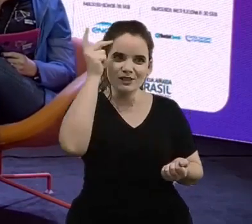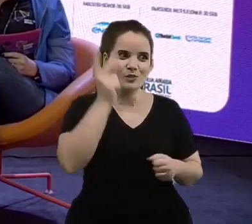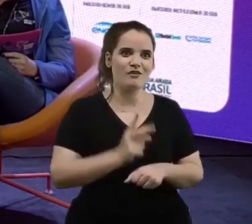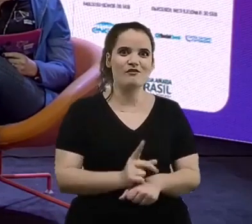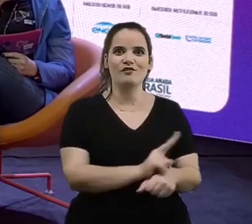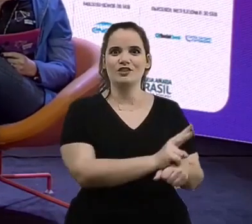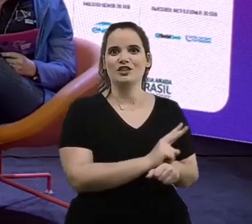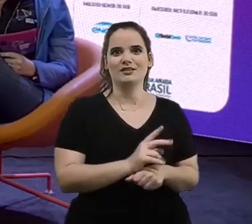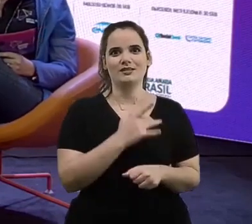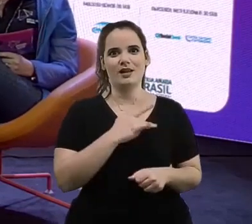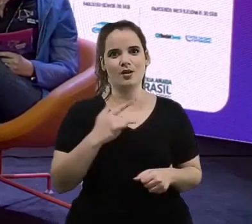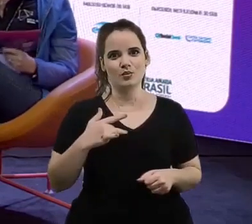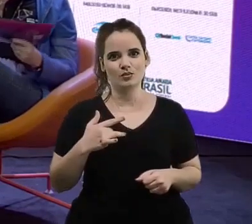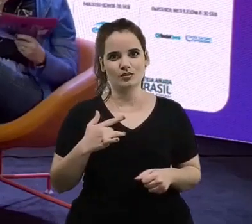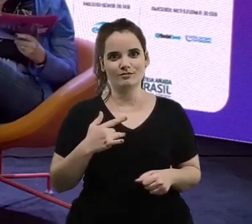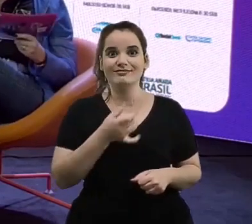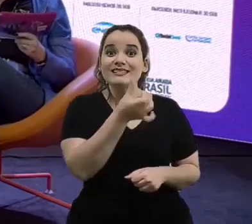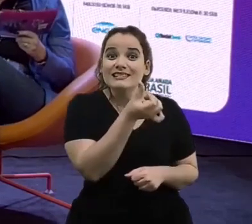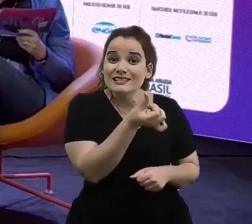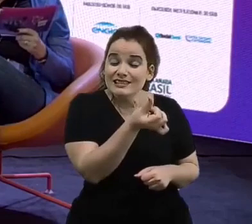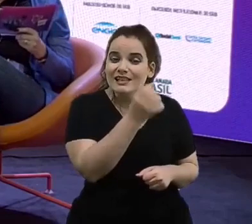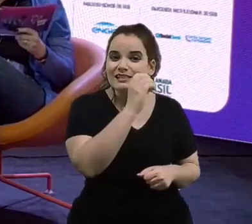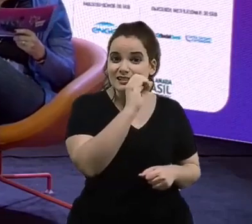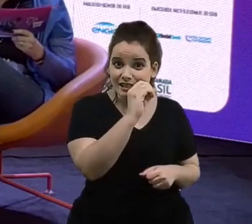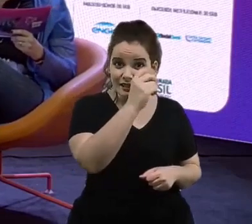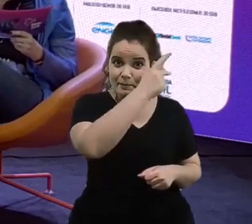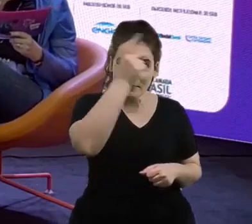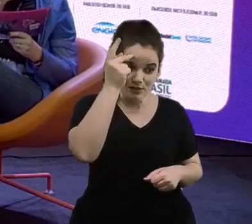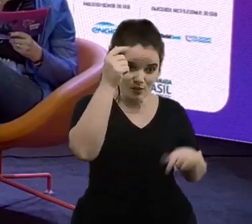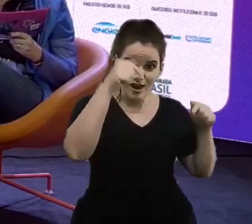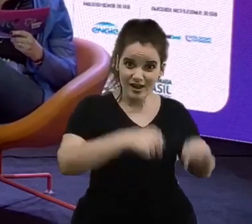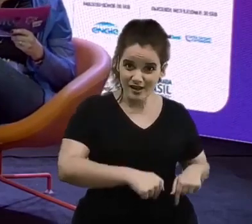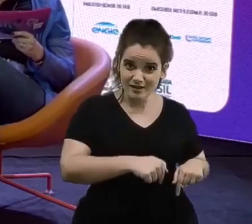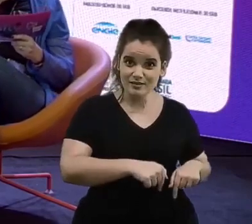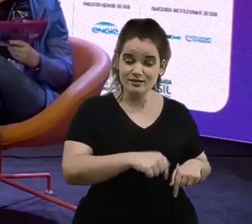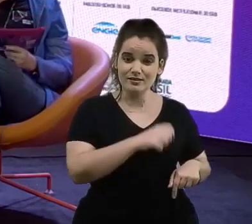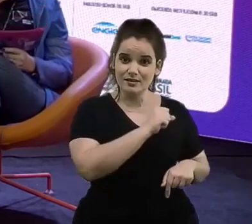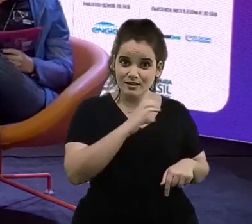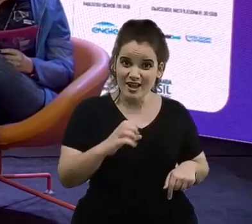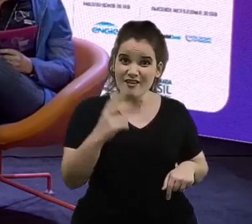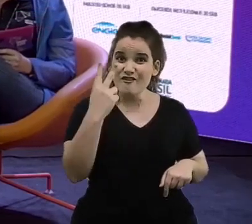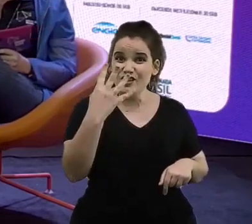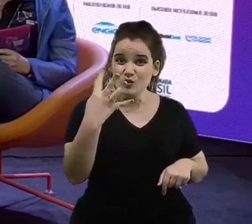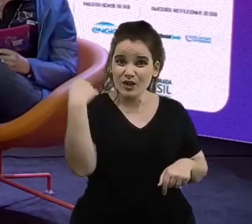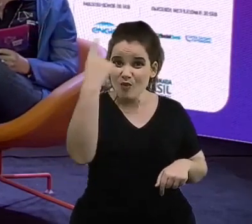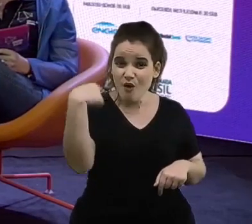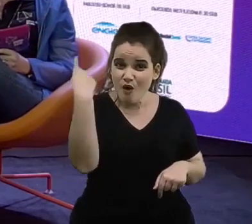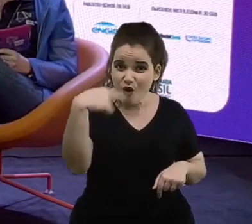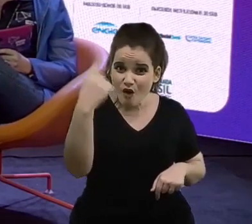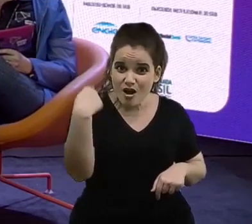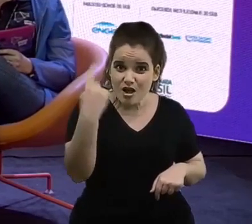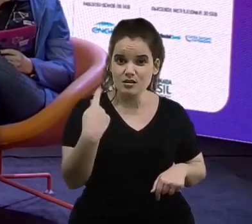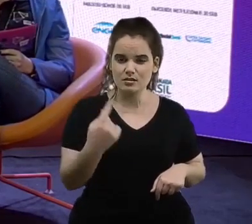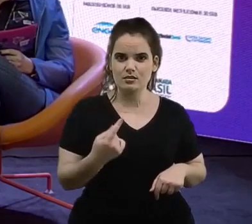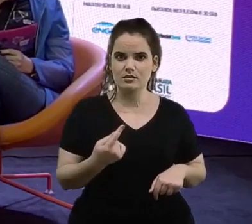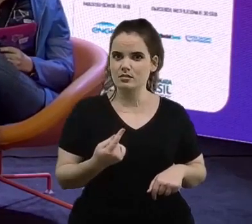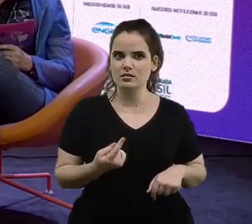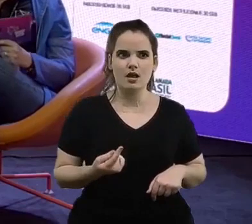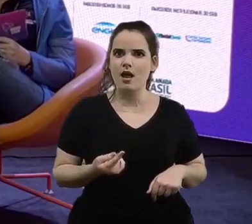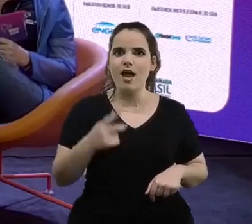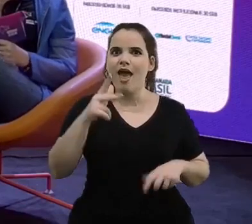muita proteção, né, em torno desses dados, um cuidado maior em cima desses dados, né, e a gente hoje acho